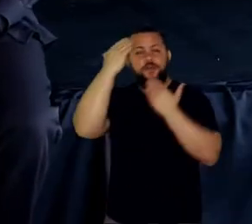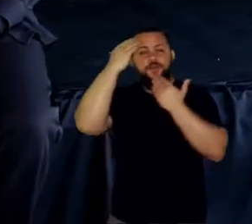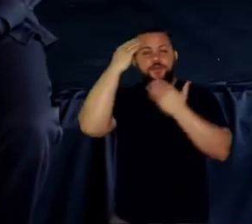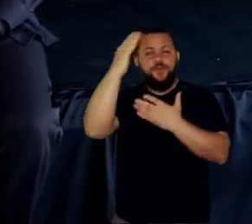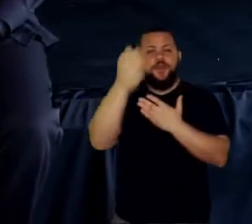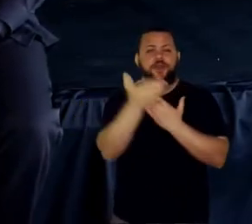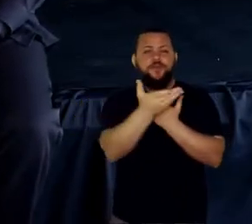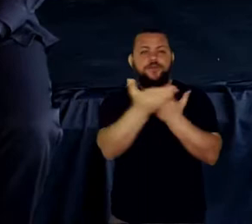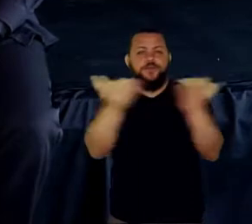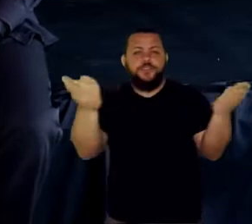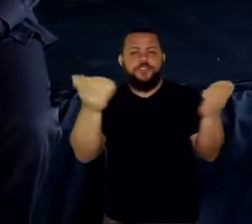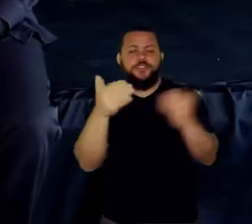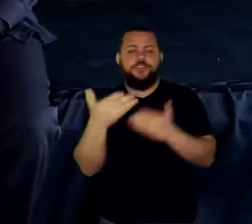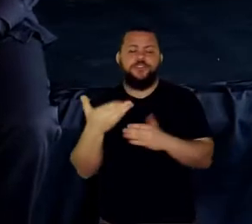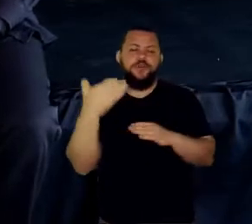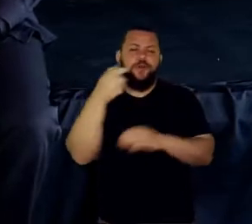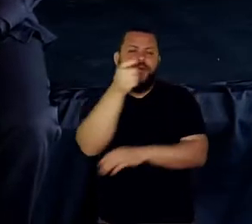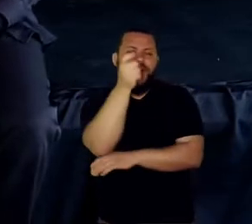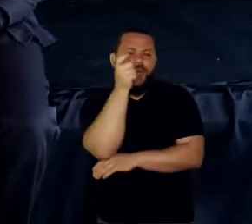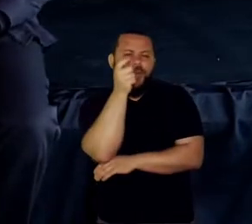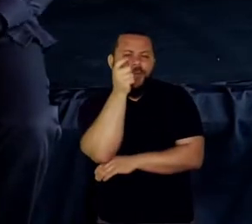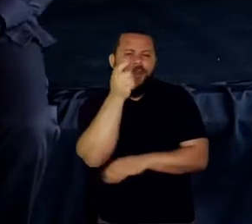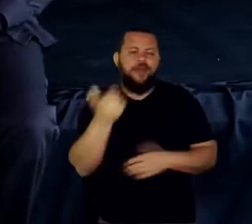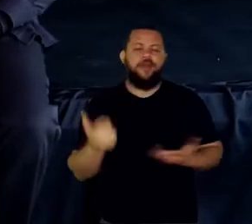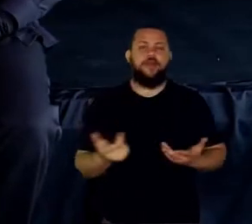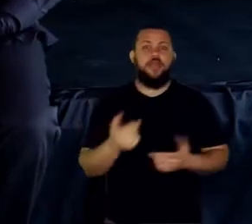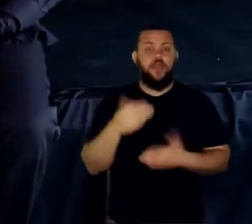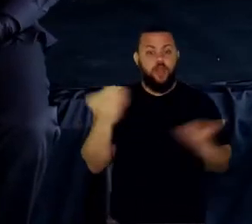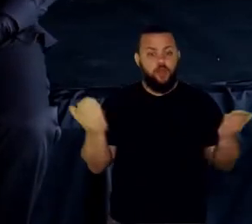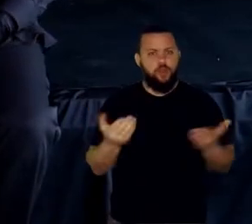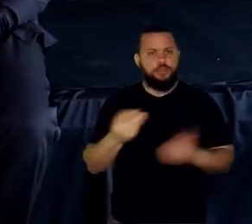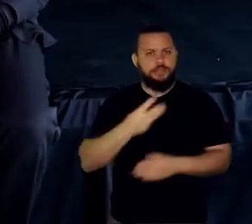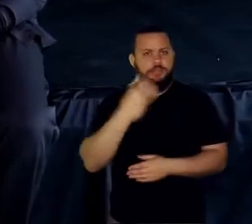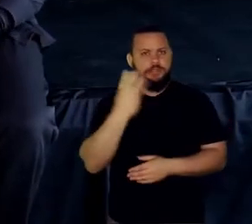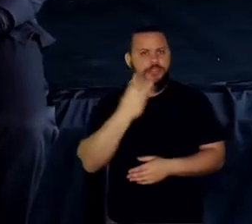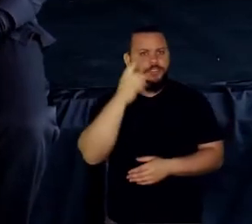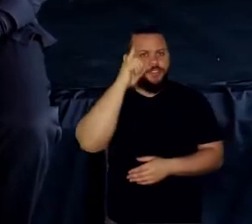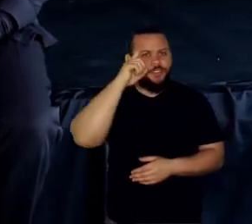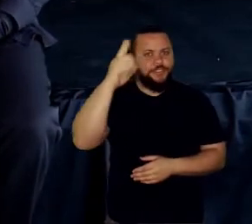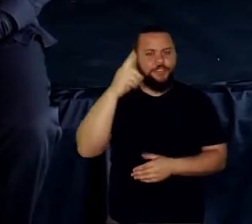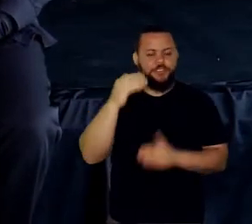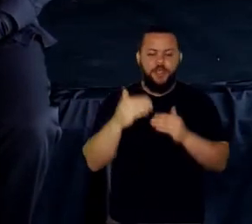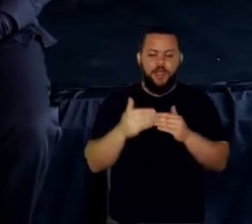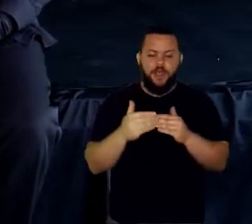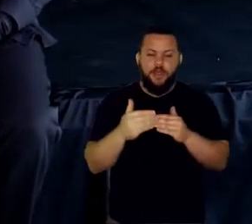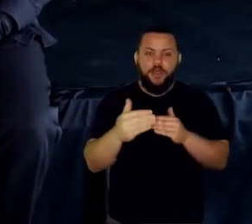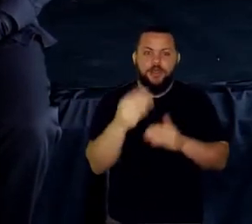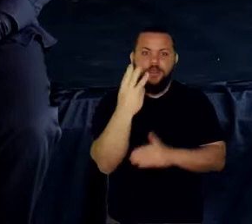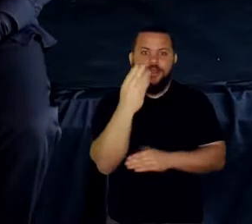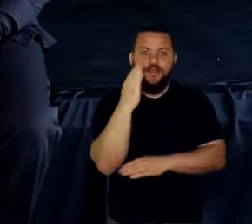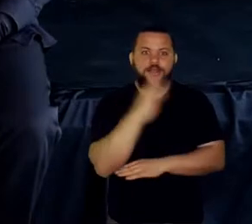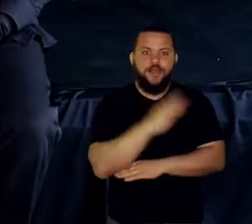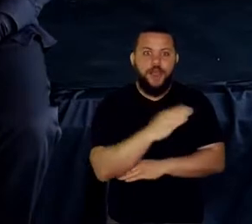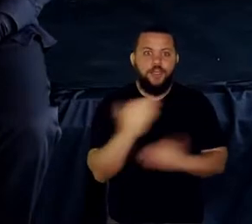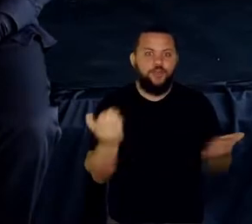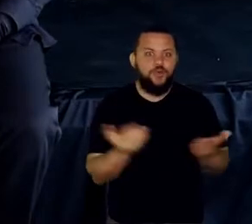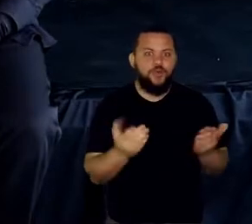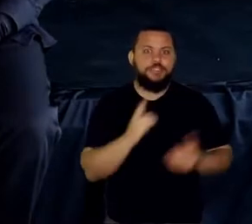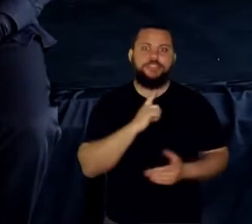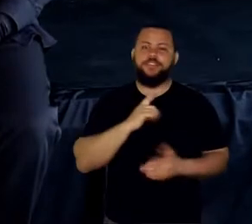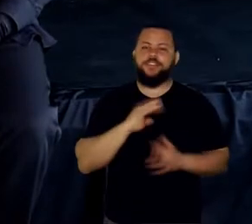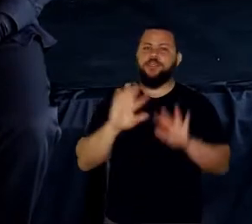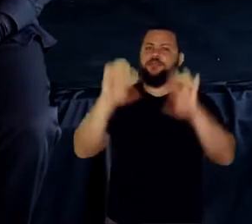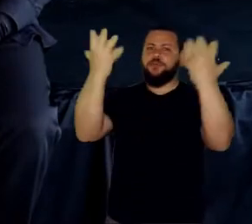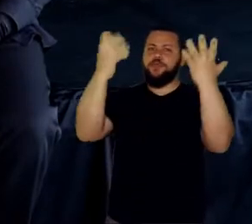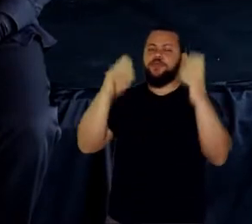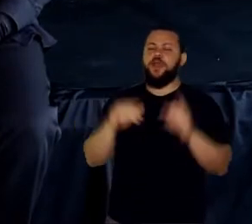acompanhando, né? Hoje estamos no terceiro dia. Daqui a pouco, às 15 horas, teremos o espetáculo que vem de Bauru, de